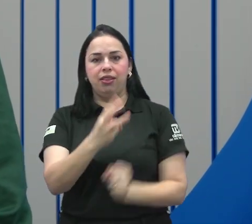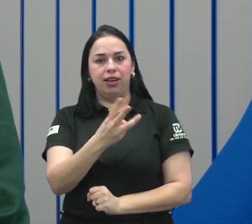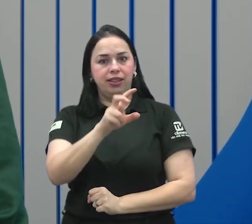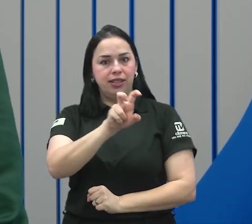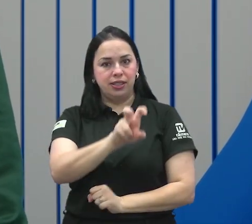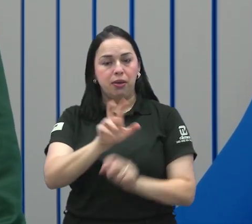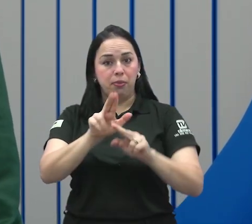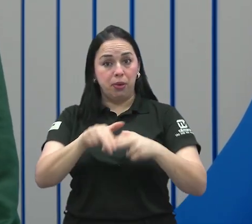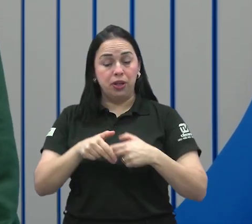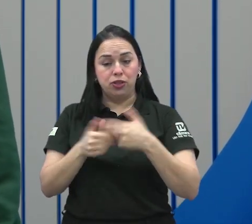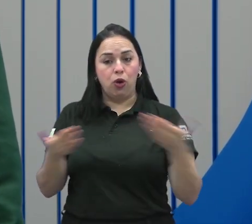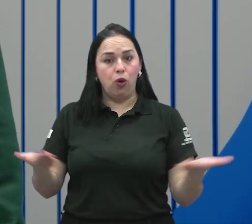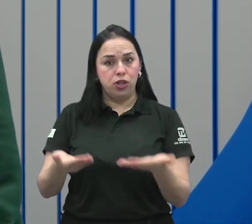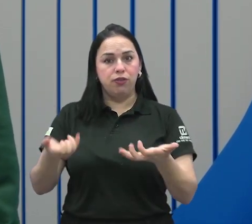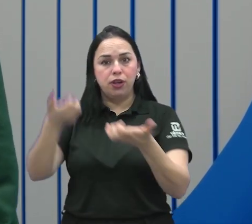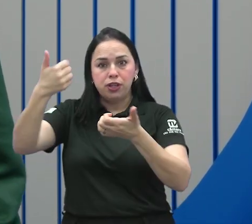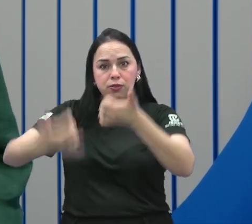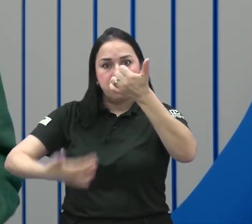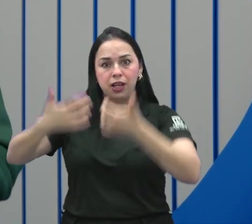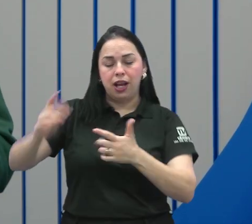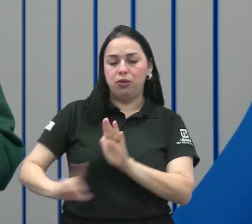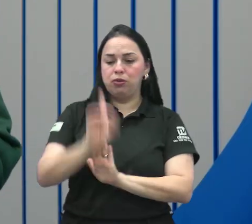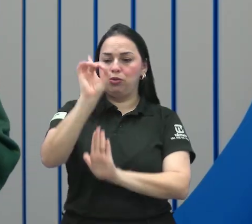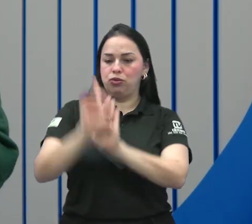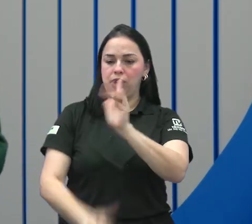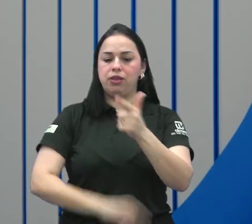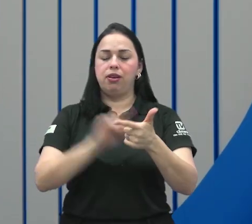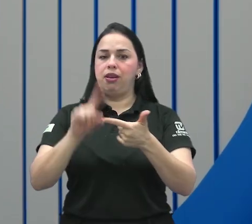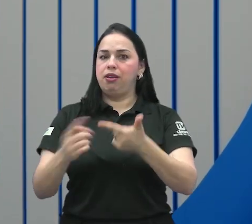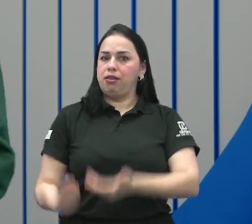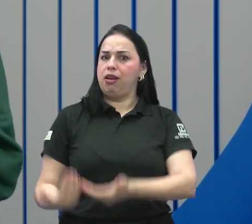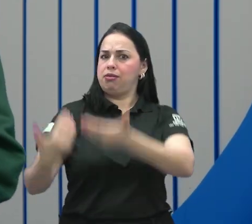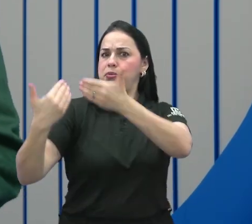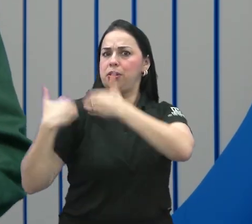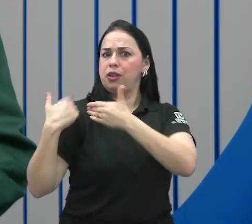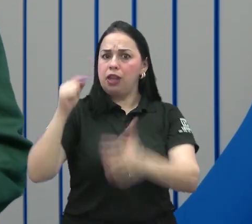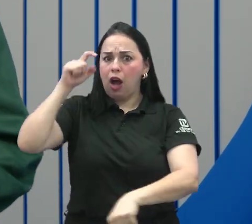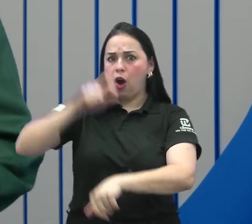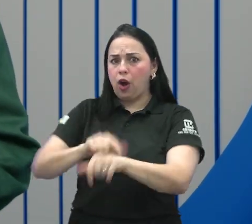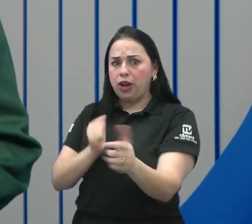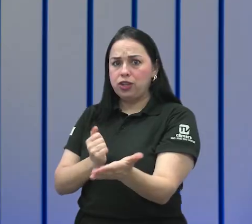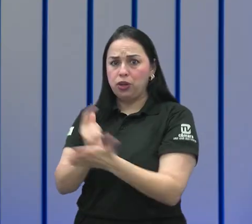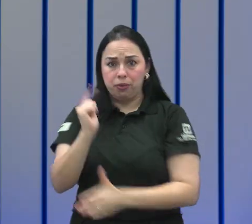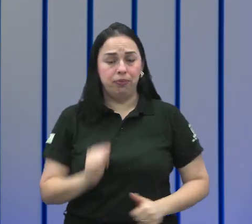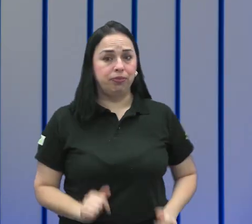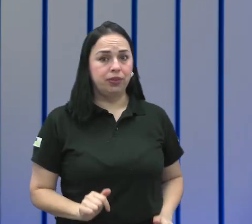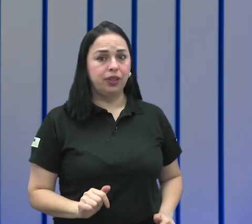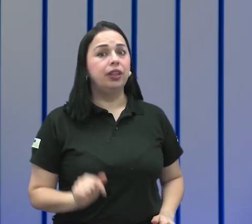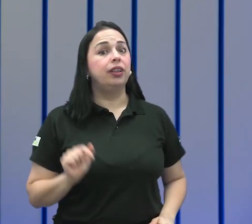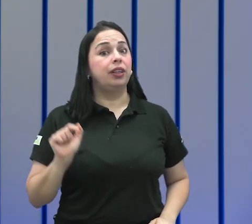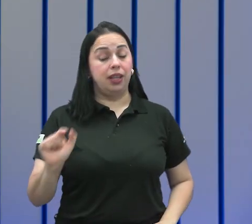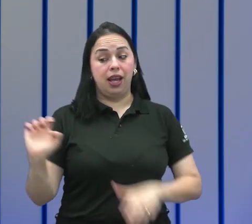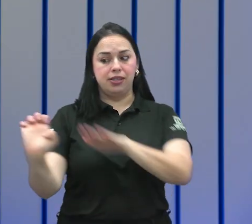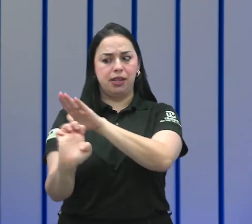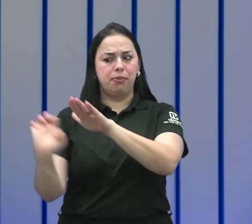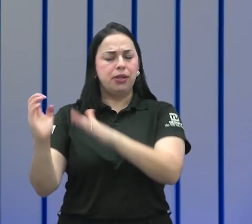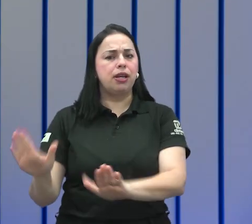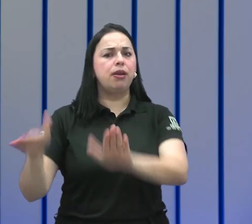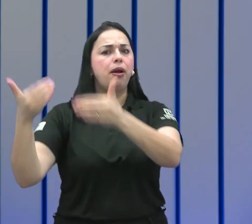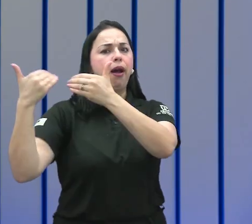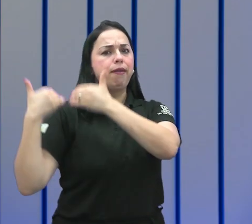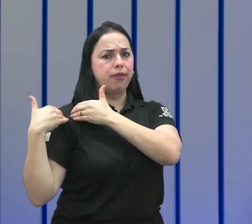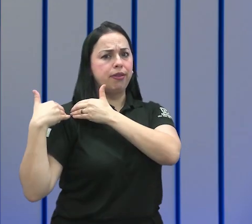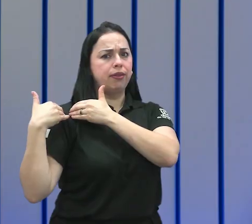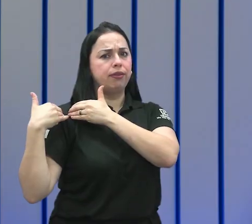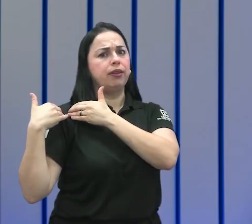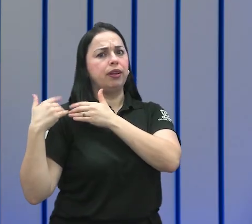no programa desta semana, vamos falar sobre os direitos e deveres nas relações de consumo. Qual a responsabilidade das empresas